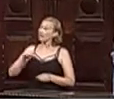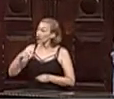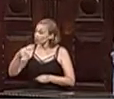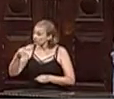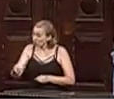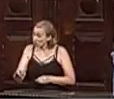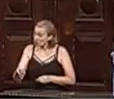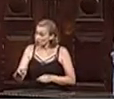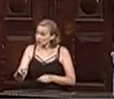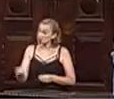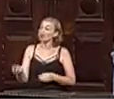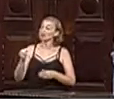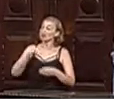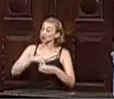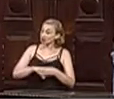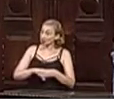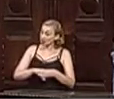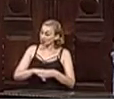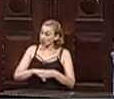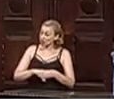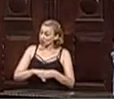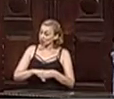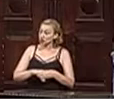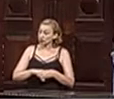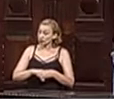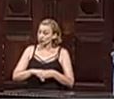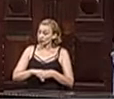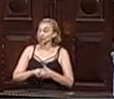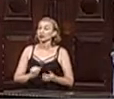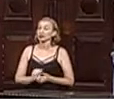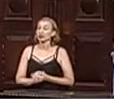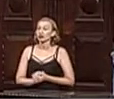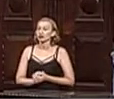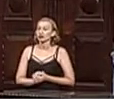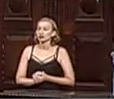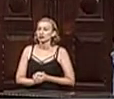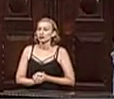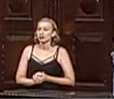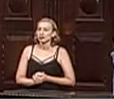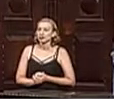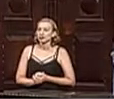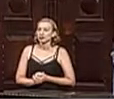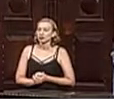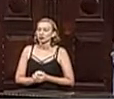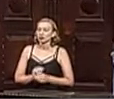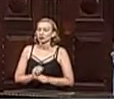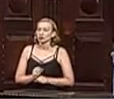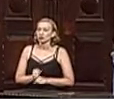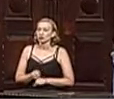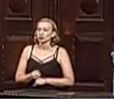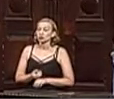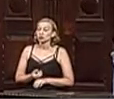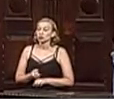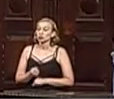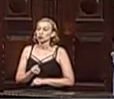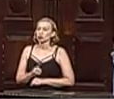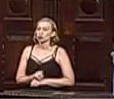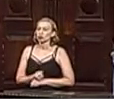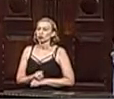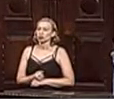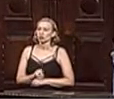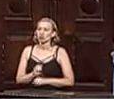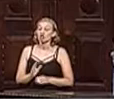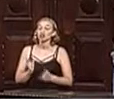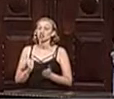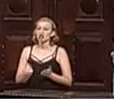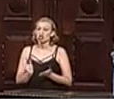das eleições, da votação na Câmara Municipal com relação ao aumento do IPTU na cidade do Rio de Janeiro, ele